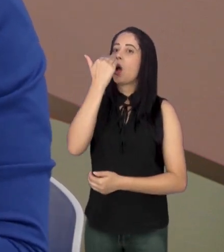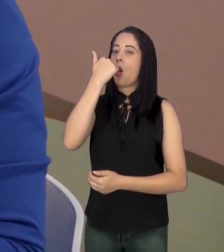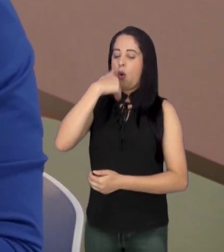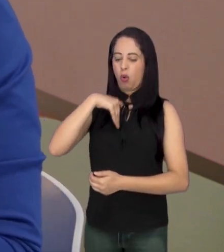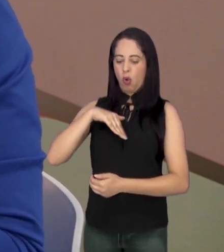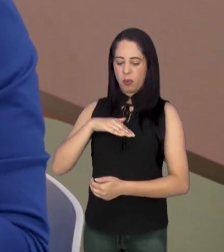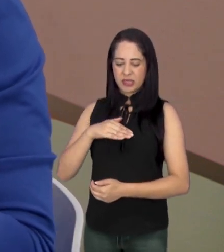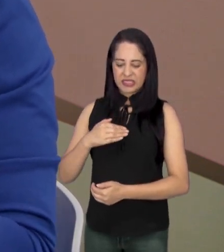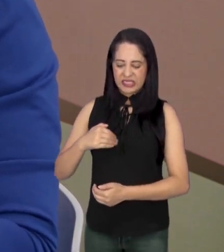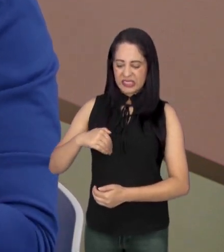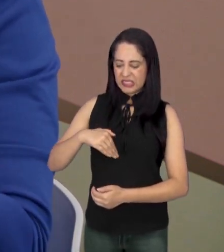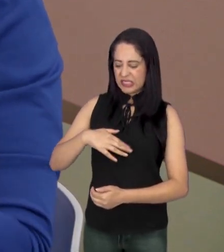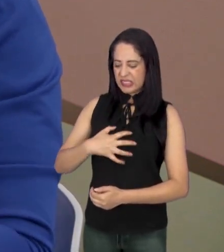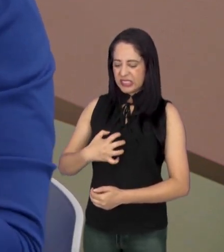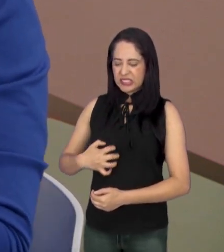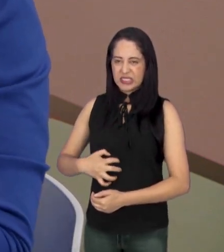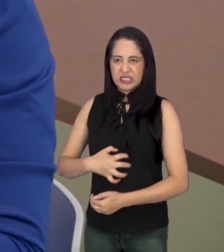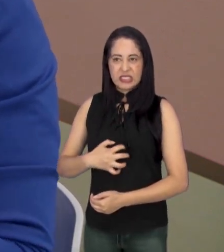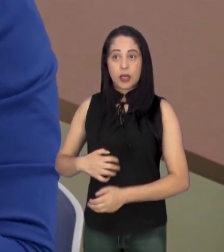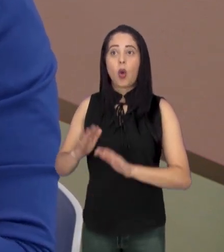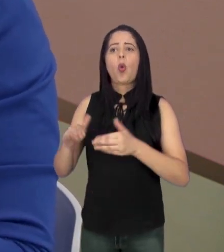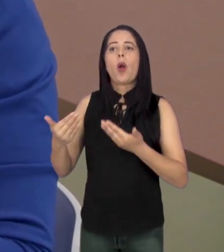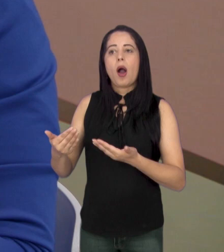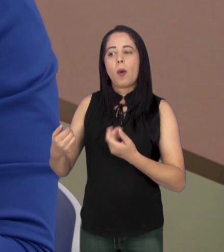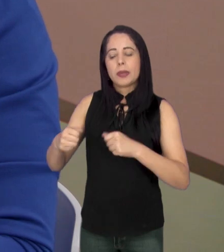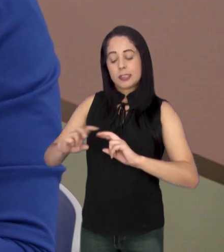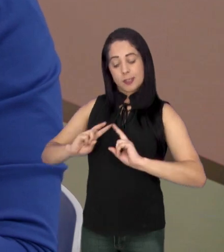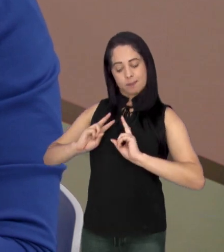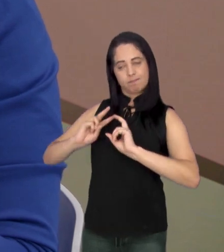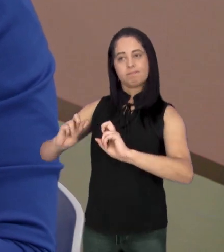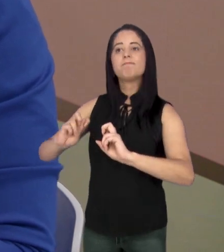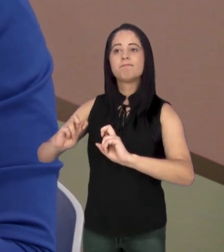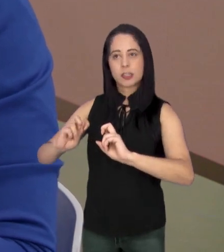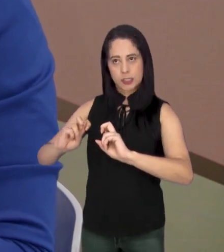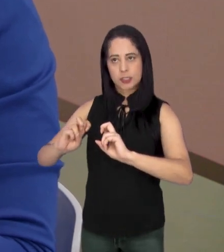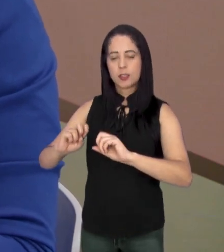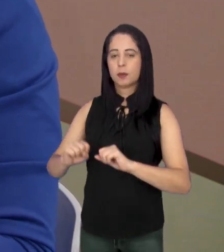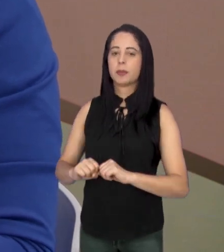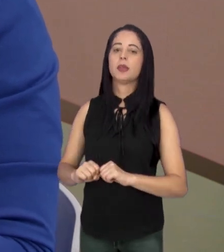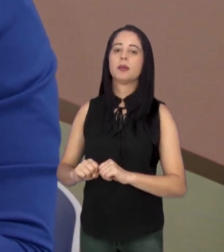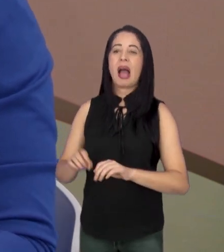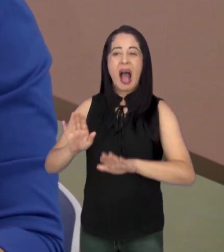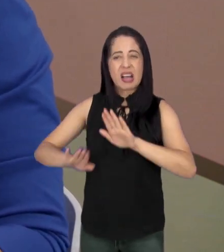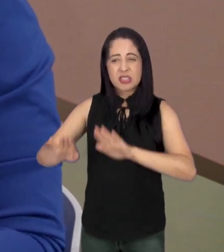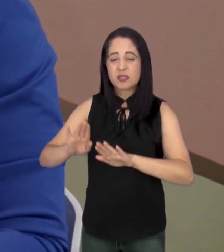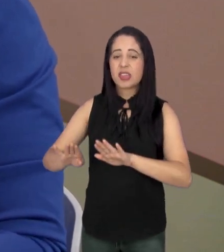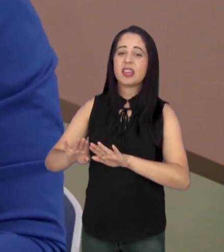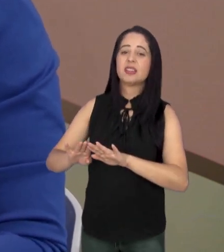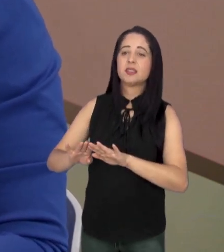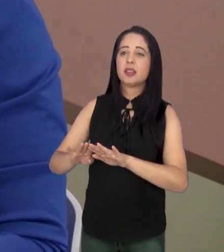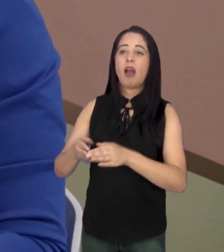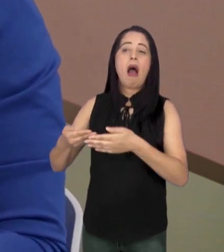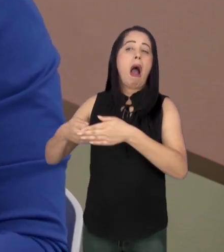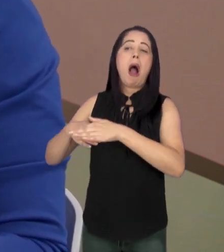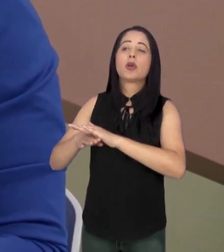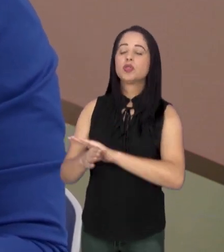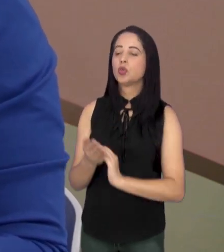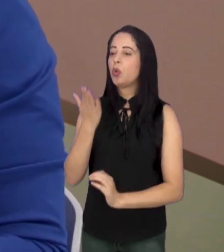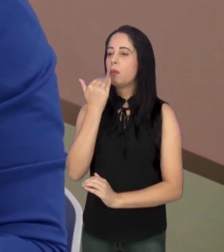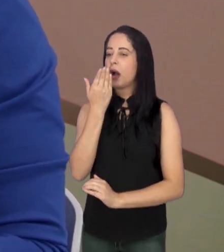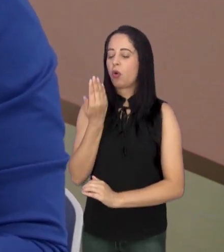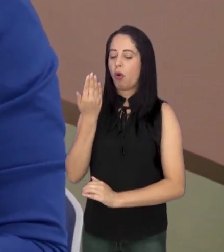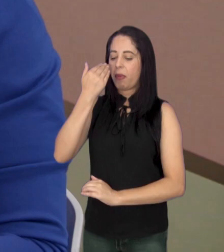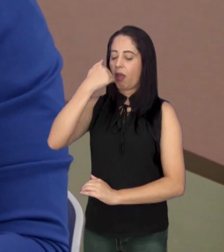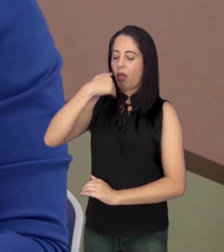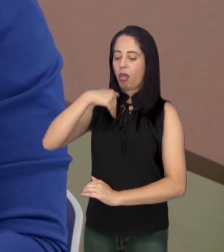gosta muito. Então, ele acaba mostrando dessa maneira, dando algum sintoma desconfortável. Que às vezes a gente acaba se acostumando